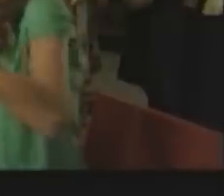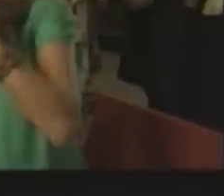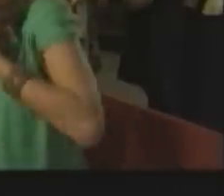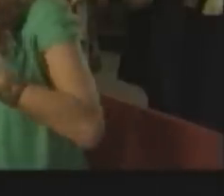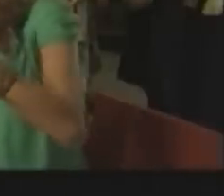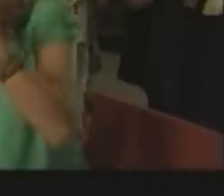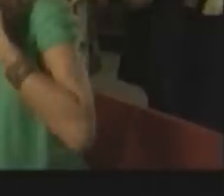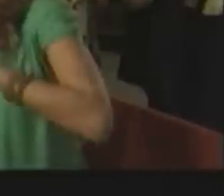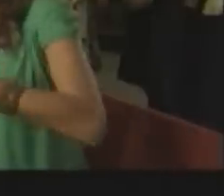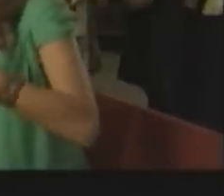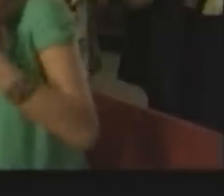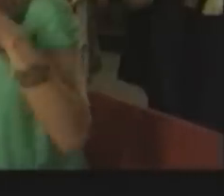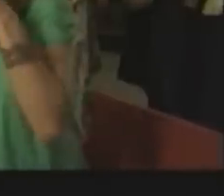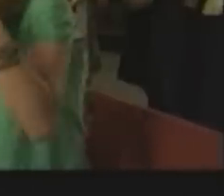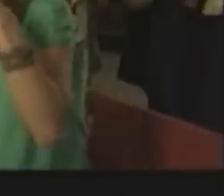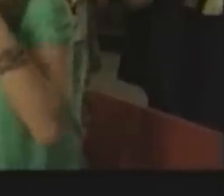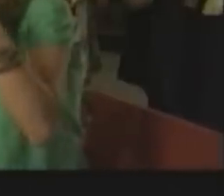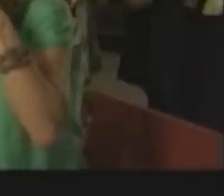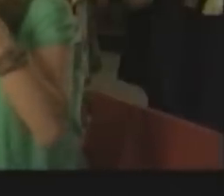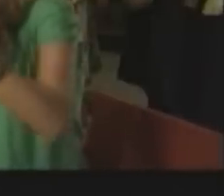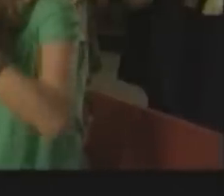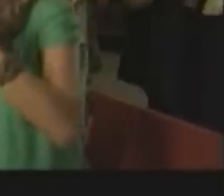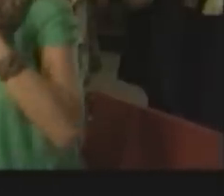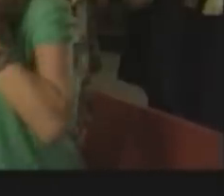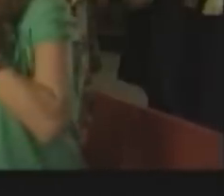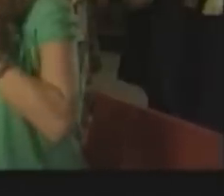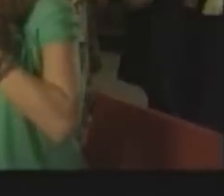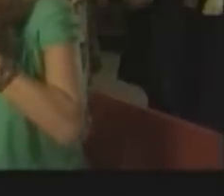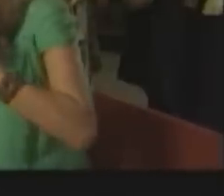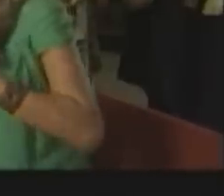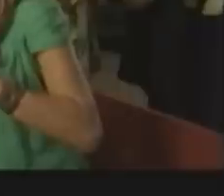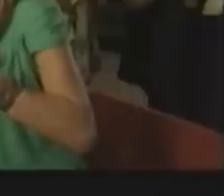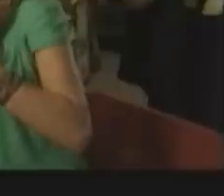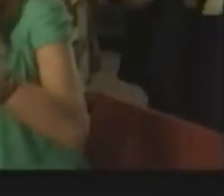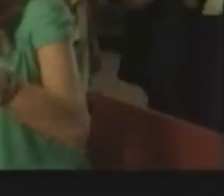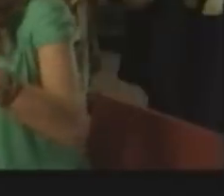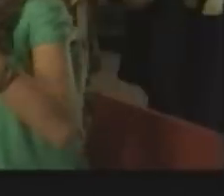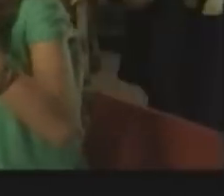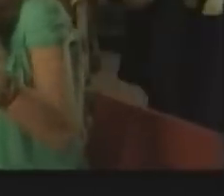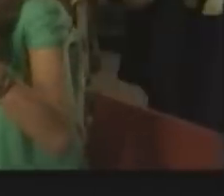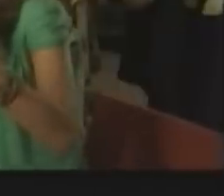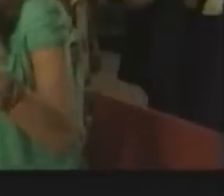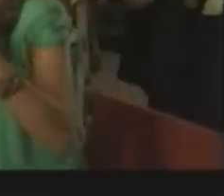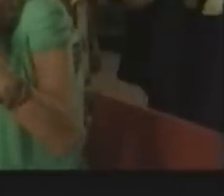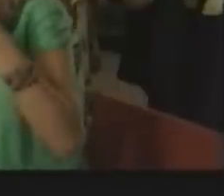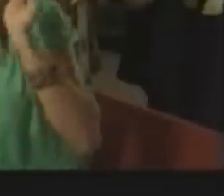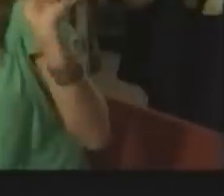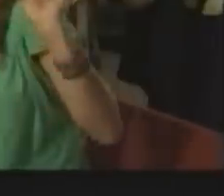eu, tenham mais oportunidades? Vanessa segue sinalizando.